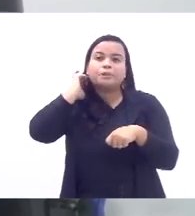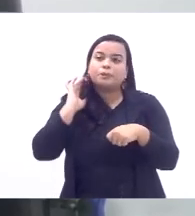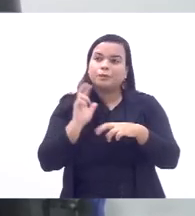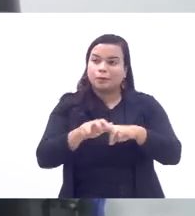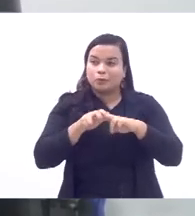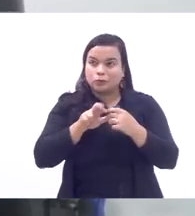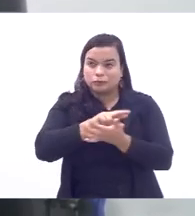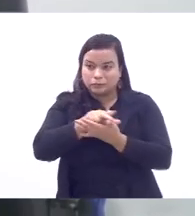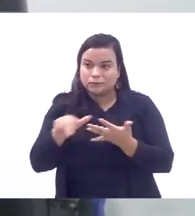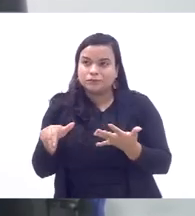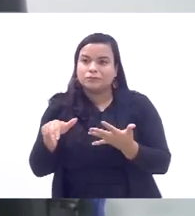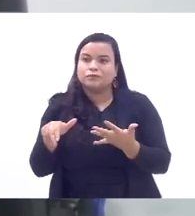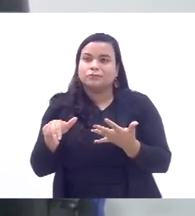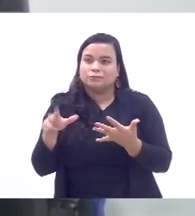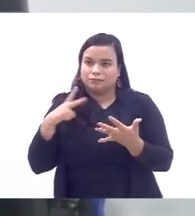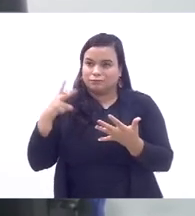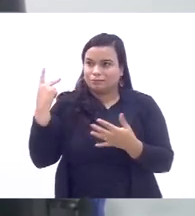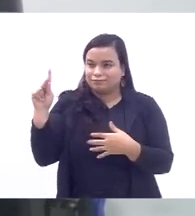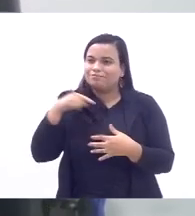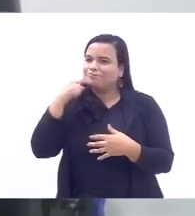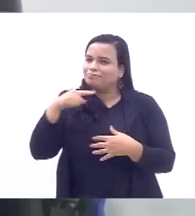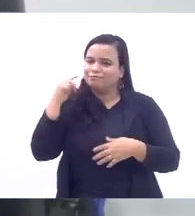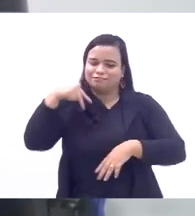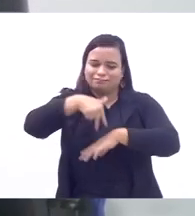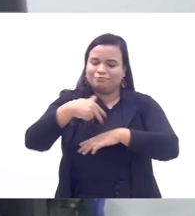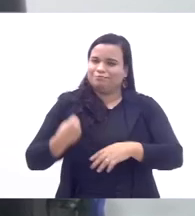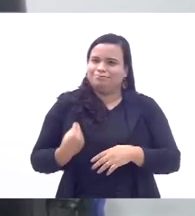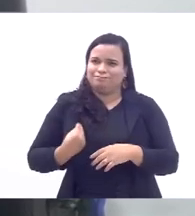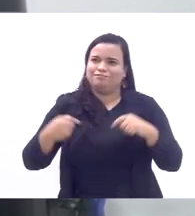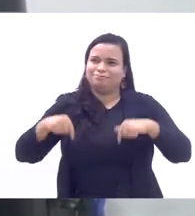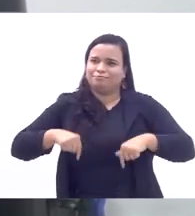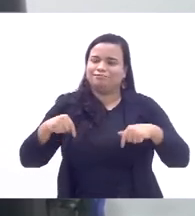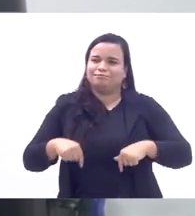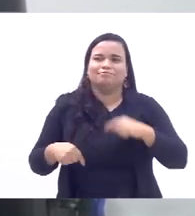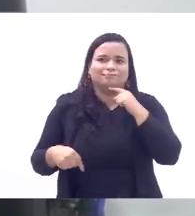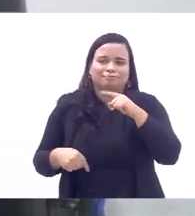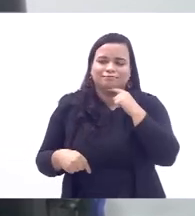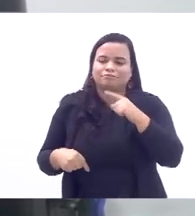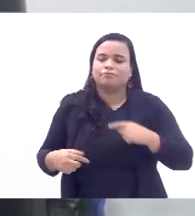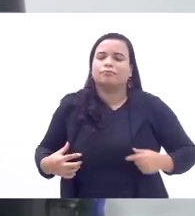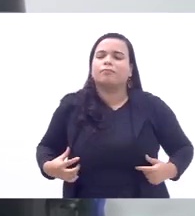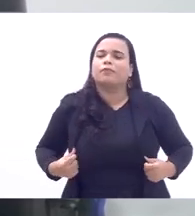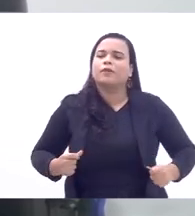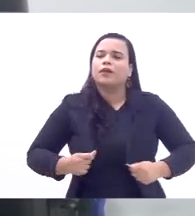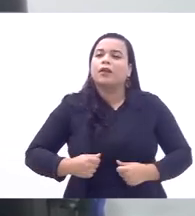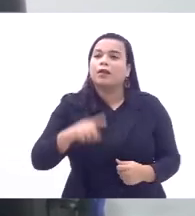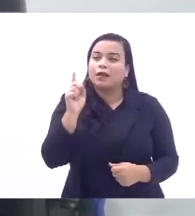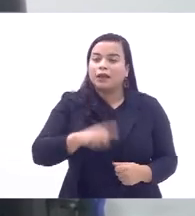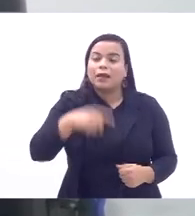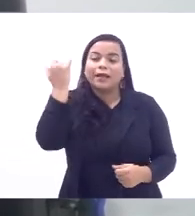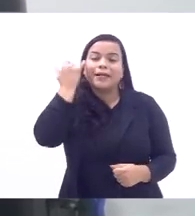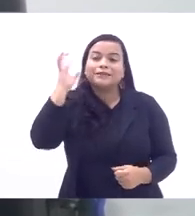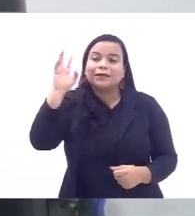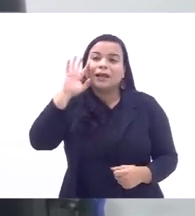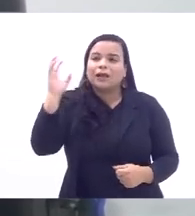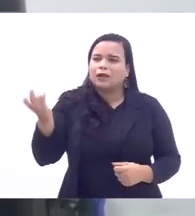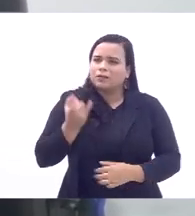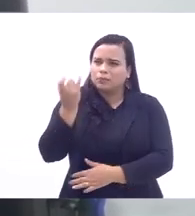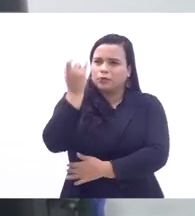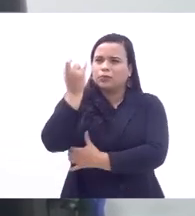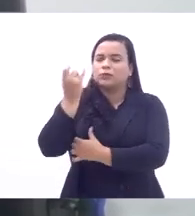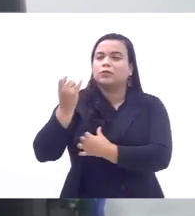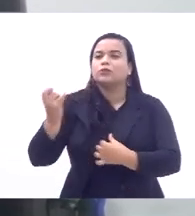motivos particulares não pôde estar presente, e é uma ideia importante que o